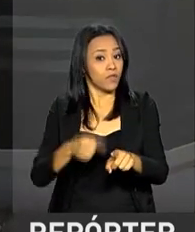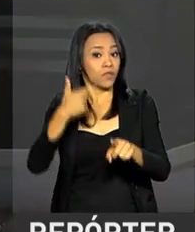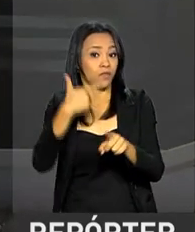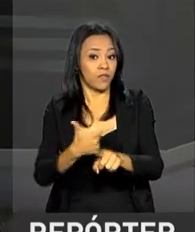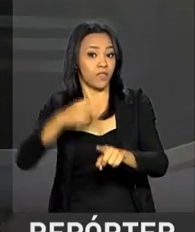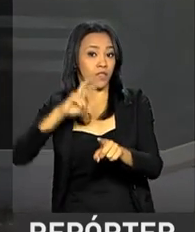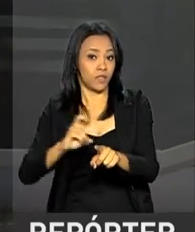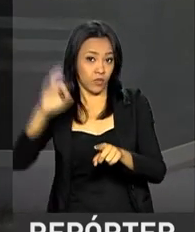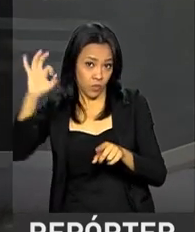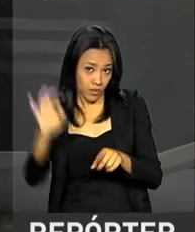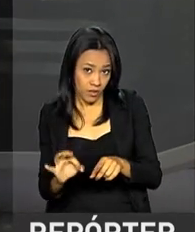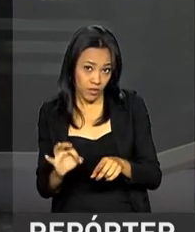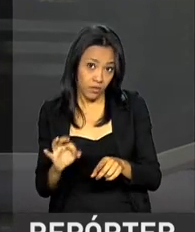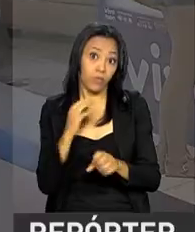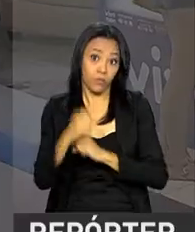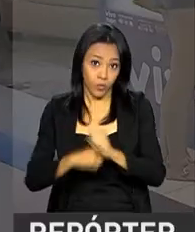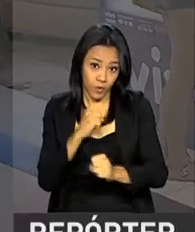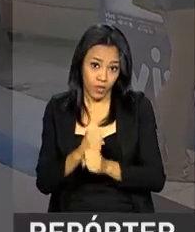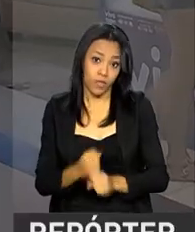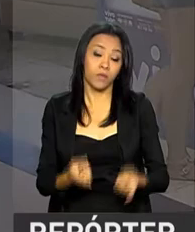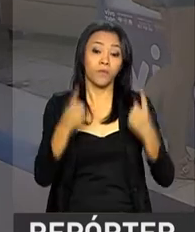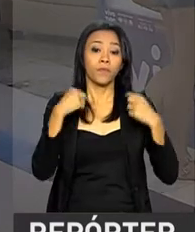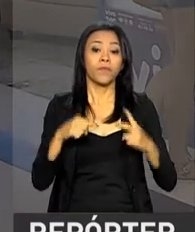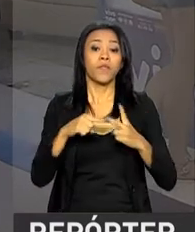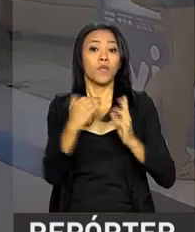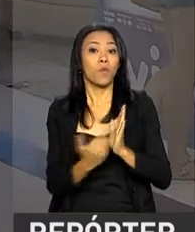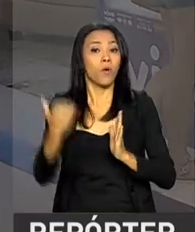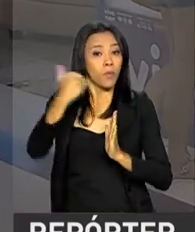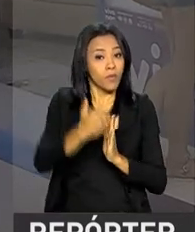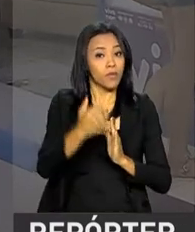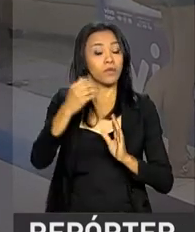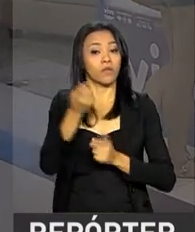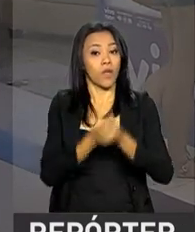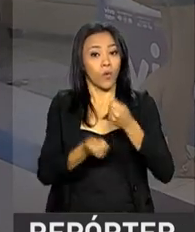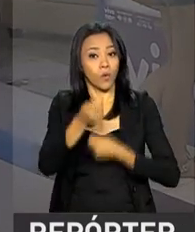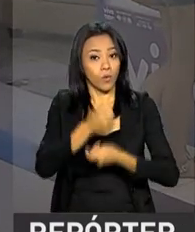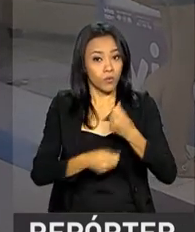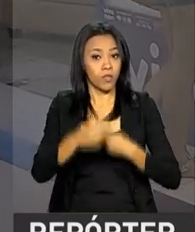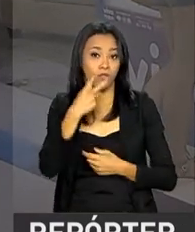7,25% ao ano e crescimento da economia de 2%.